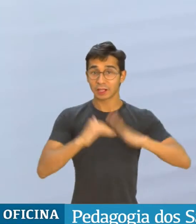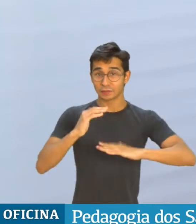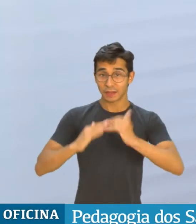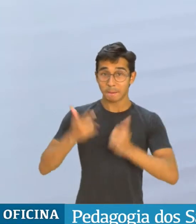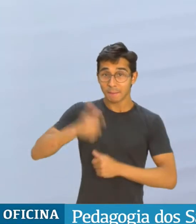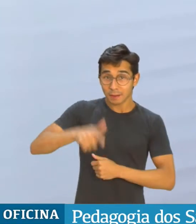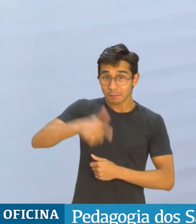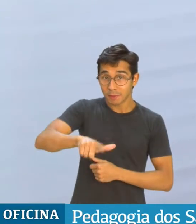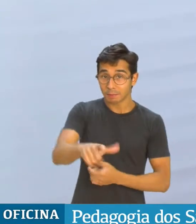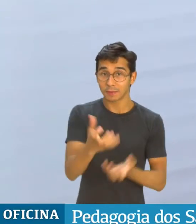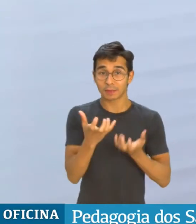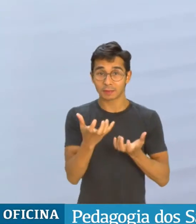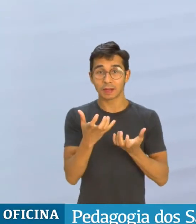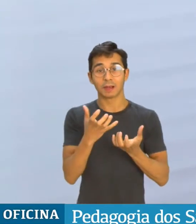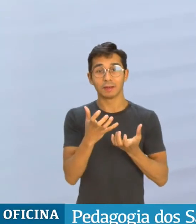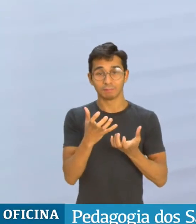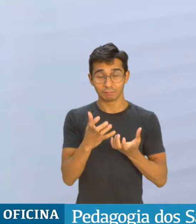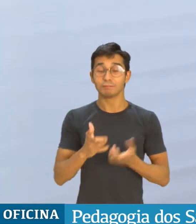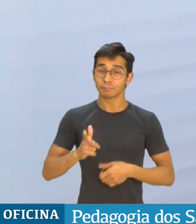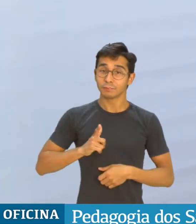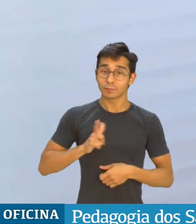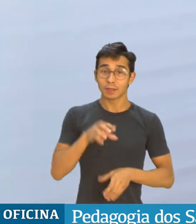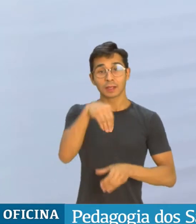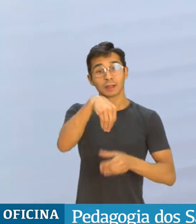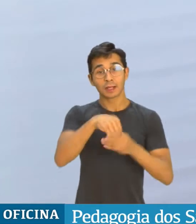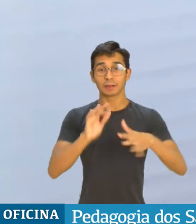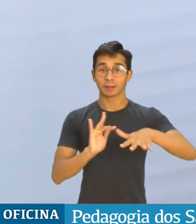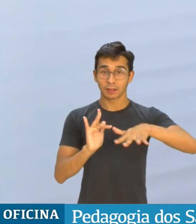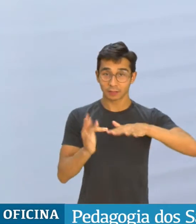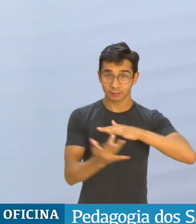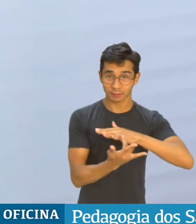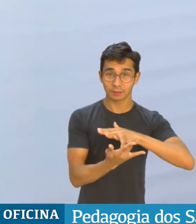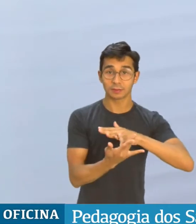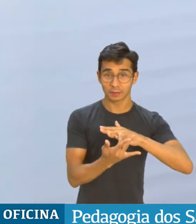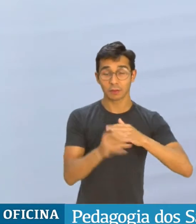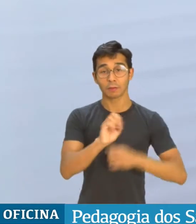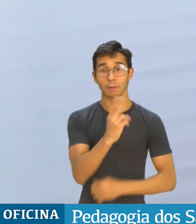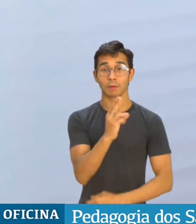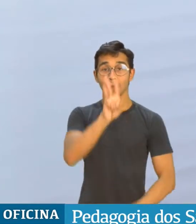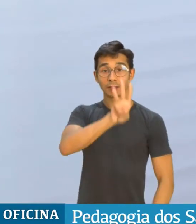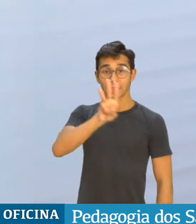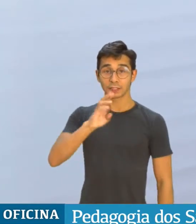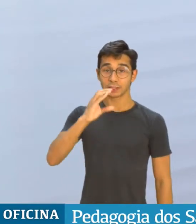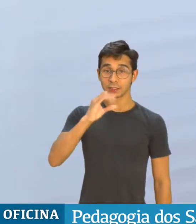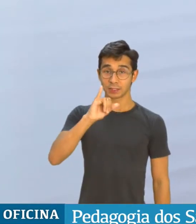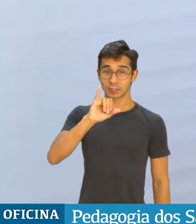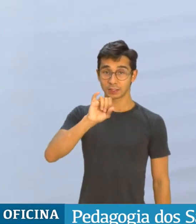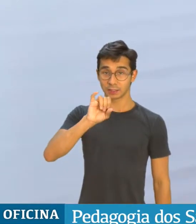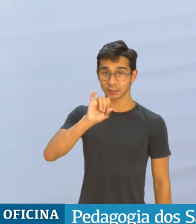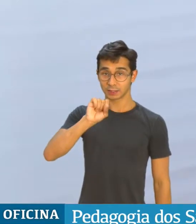hoje, é só acessar os nossos canais de comunicação pelo site, que é o